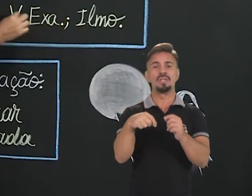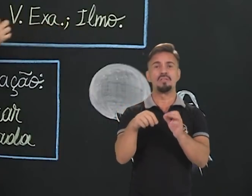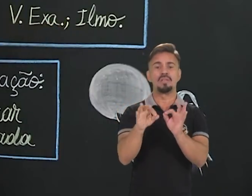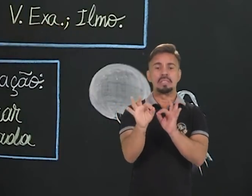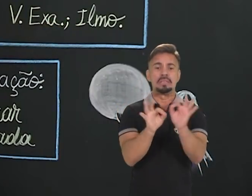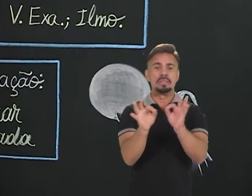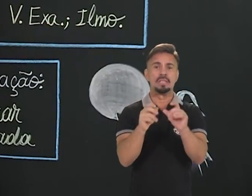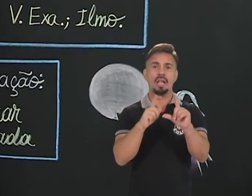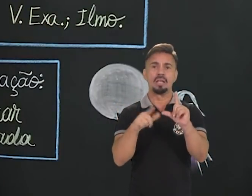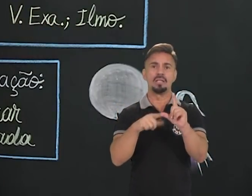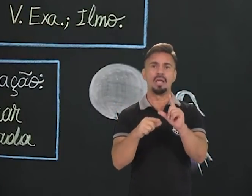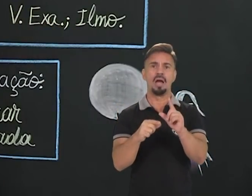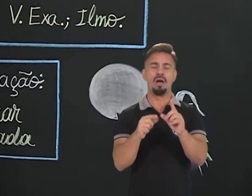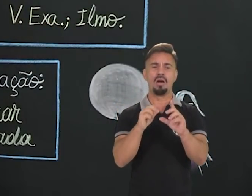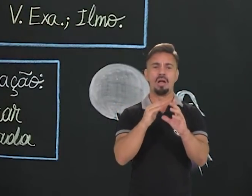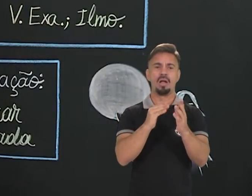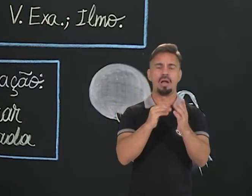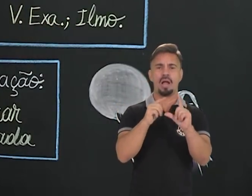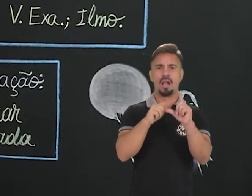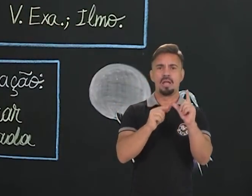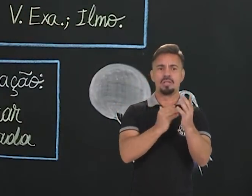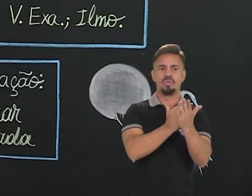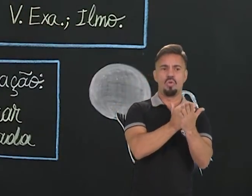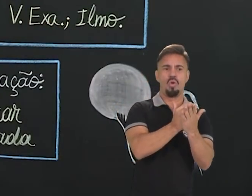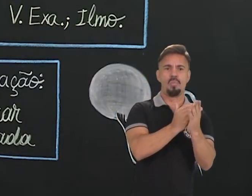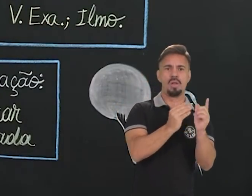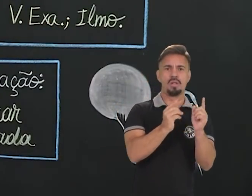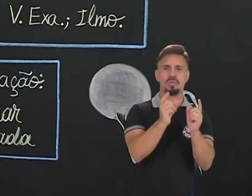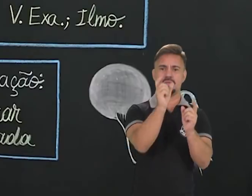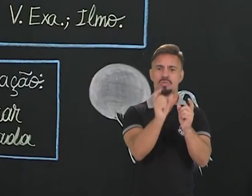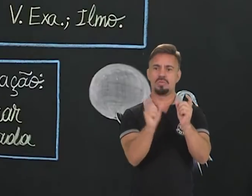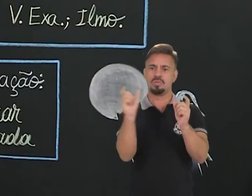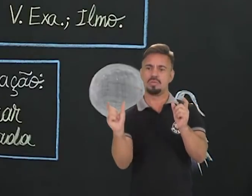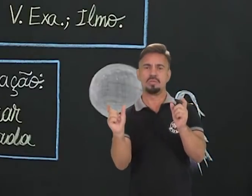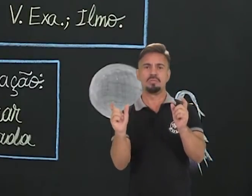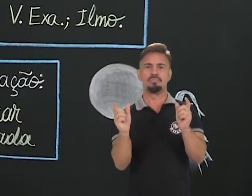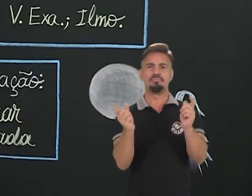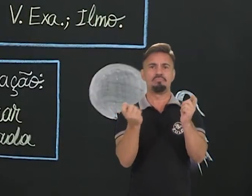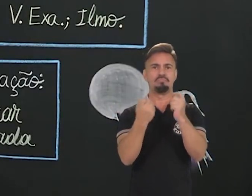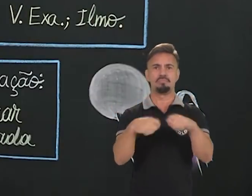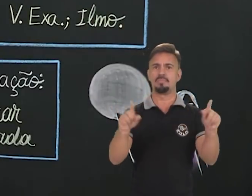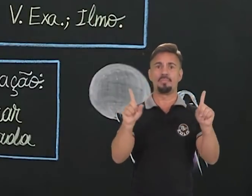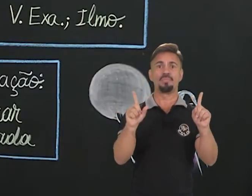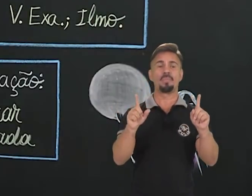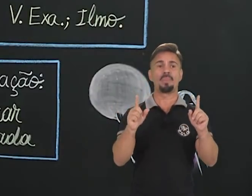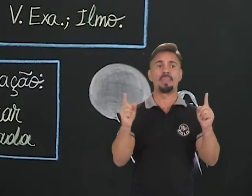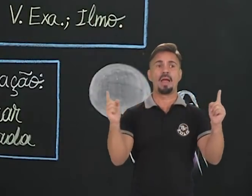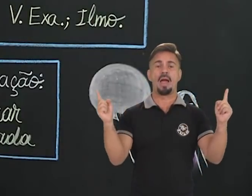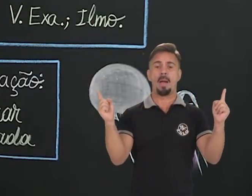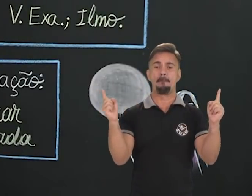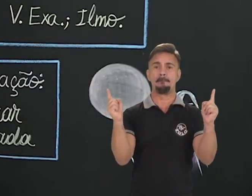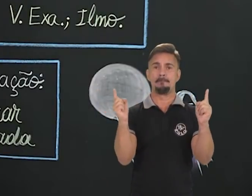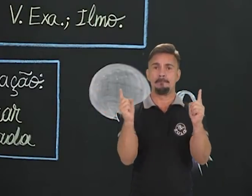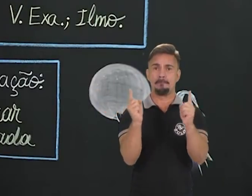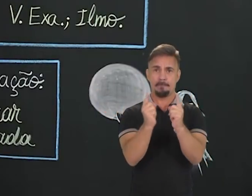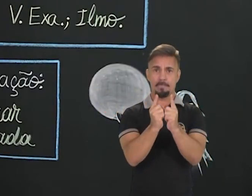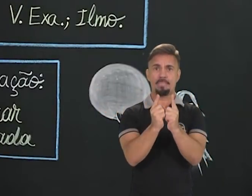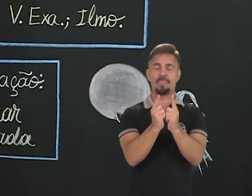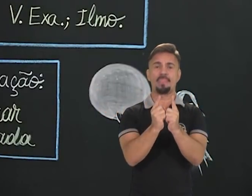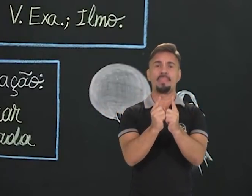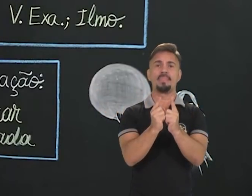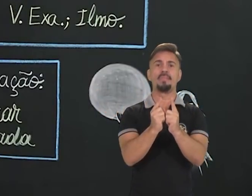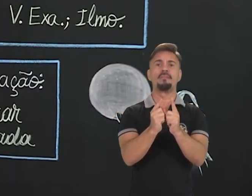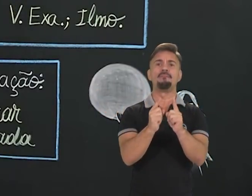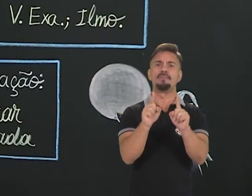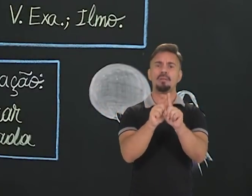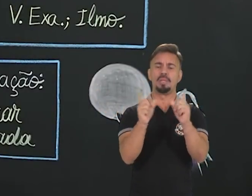de letra, muitas vezes uma letra do começo, do meio, do final, uma sílaba inicial, uma sílaba final, não. A abreviação é simplesmente o